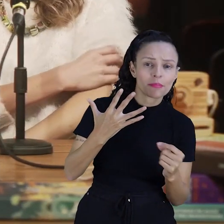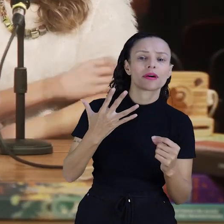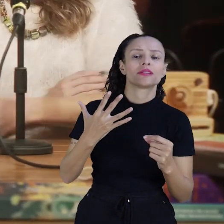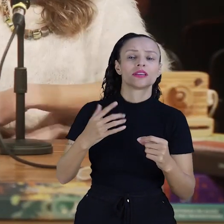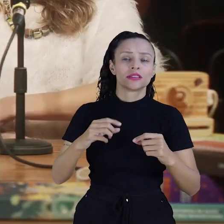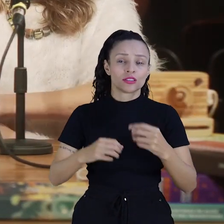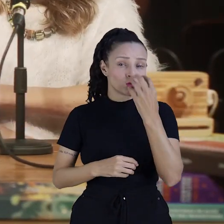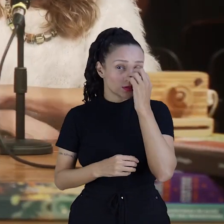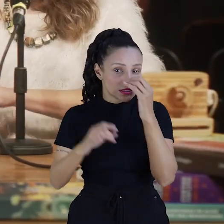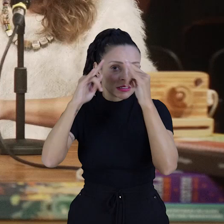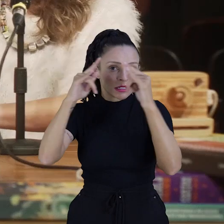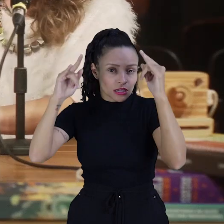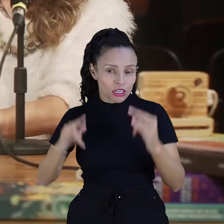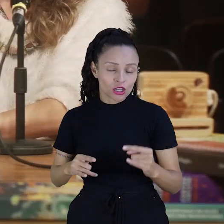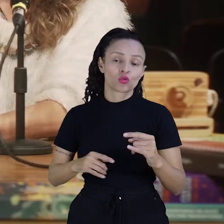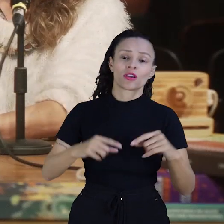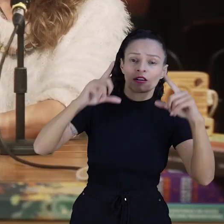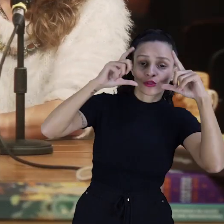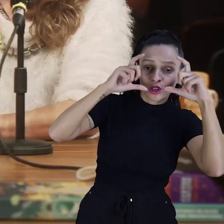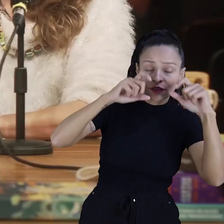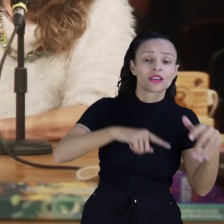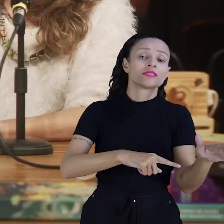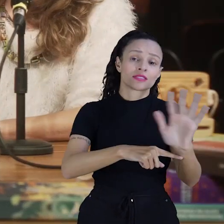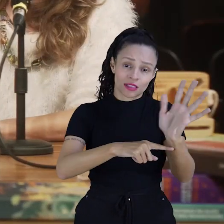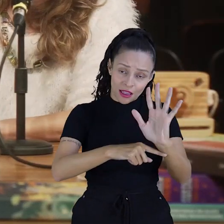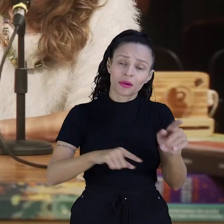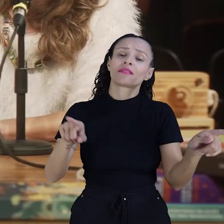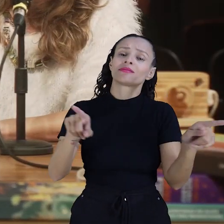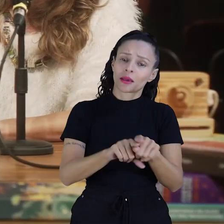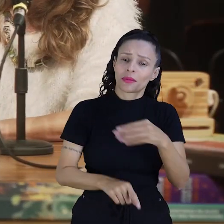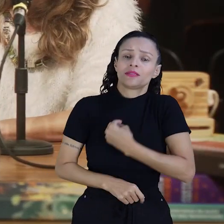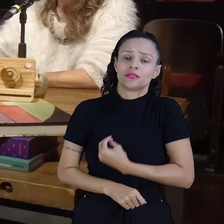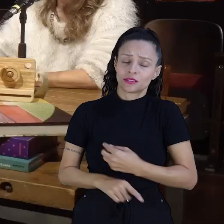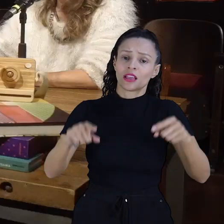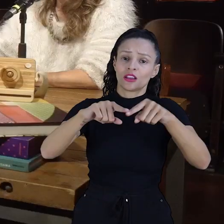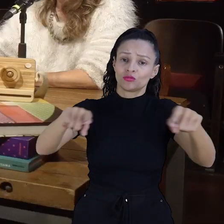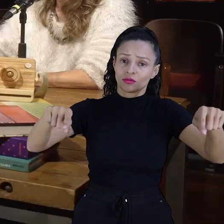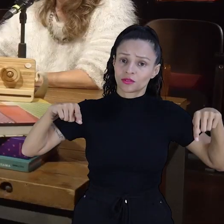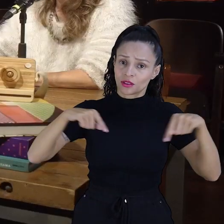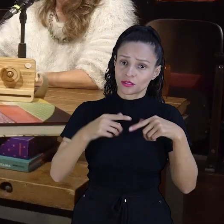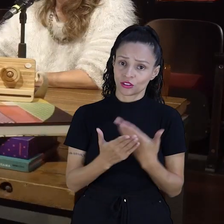circo, e a fotografia, e o cinema também entrem na minha sala de aula.